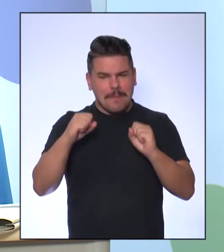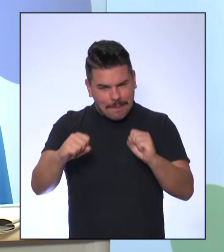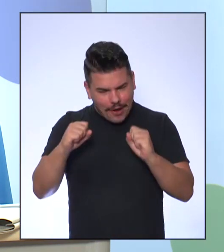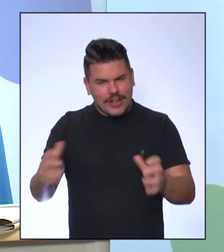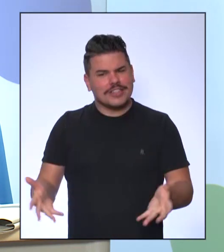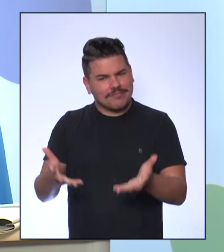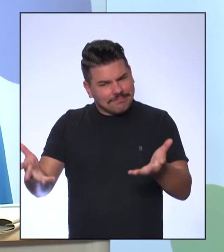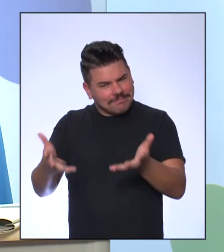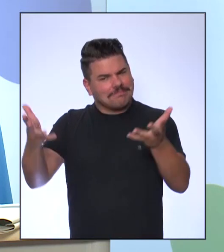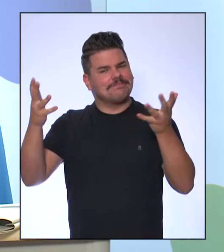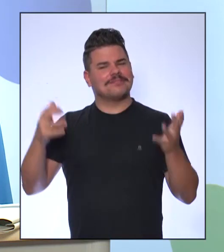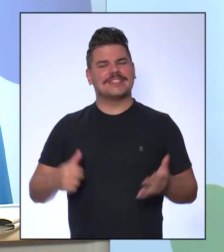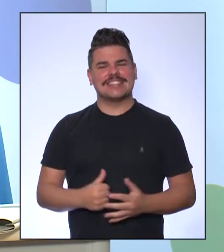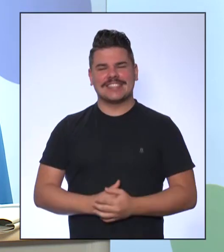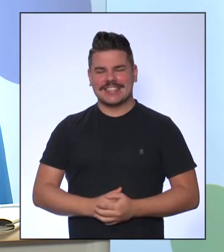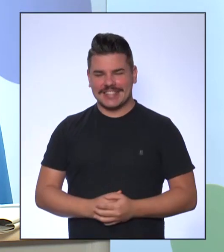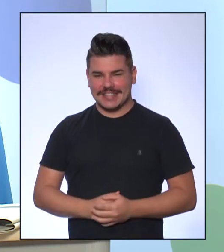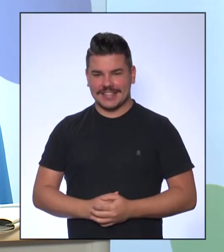lá.